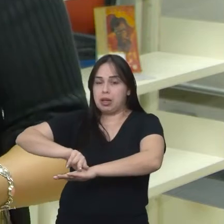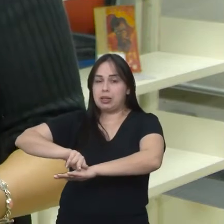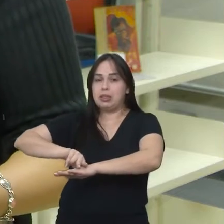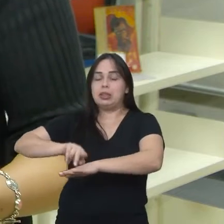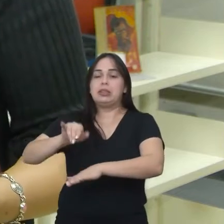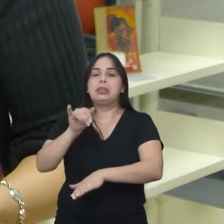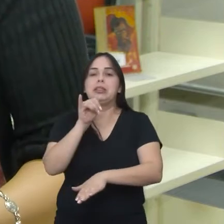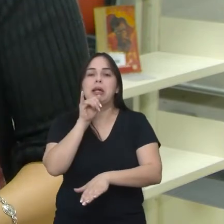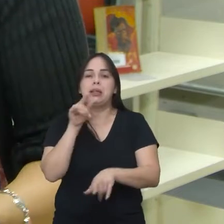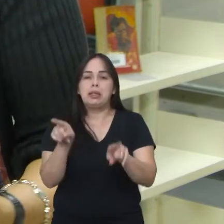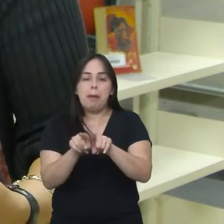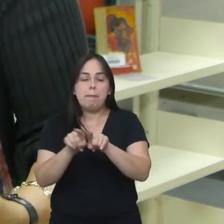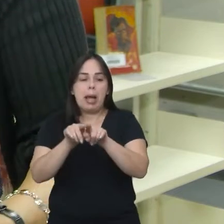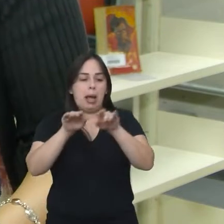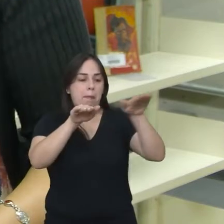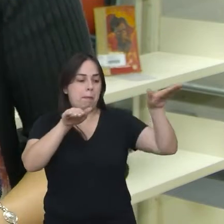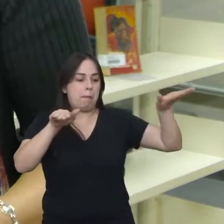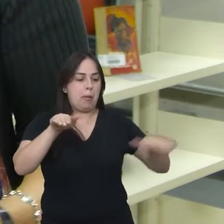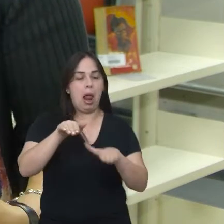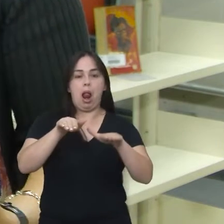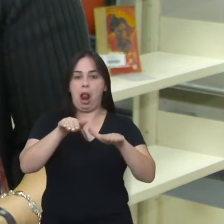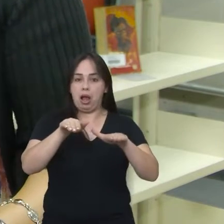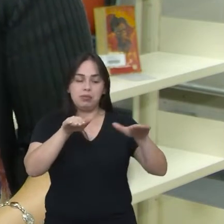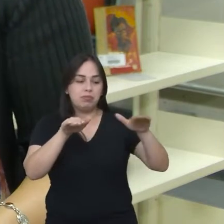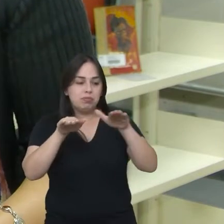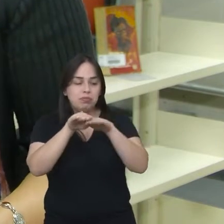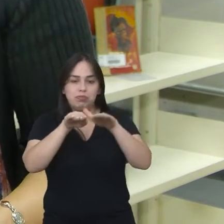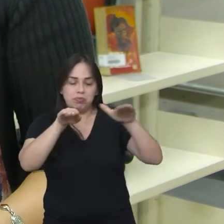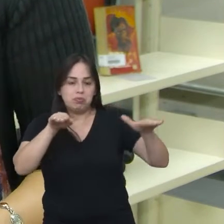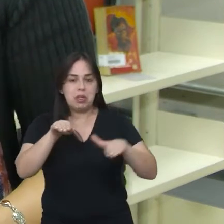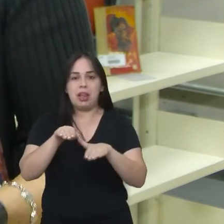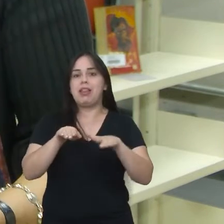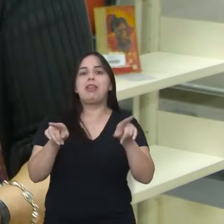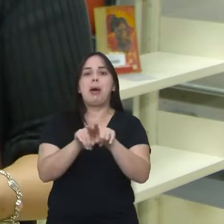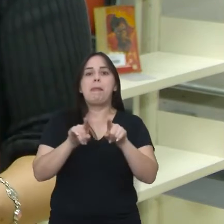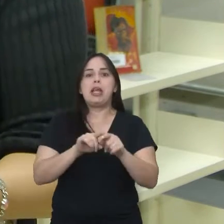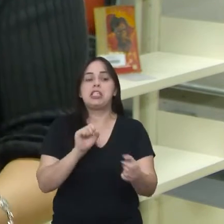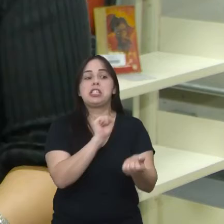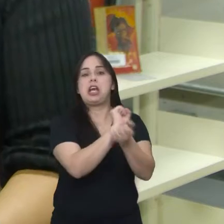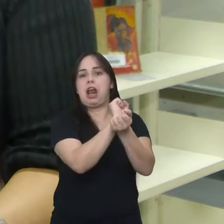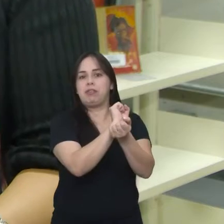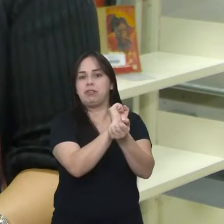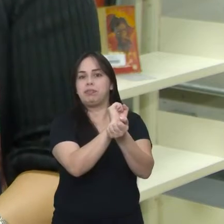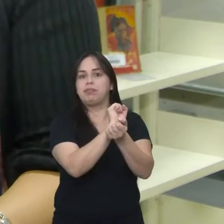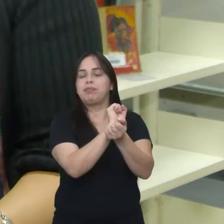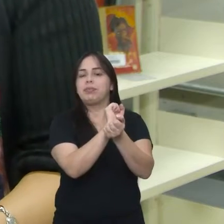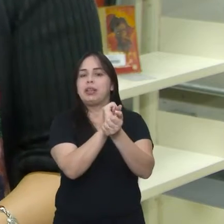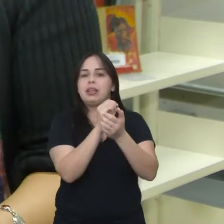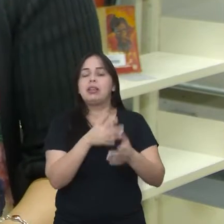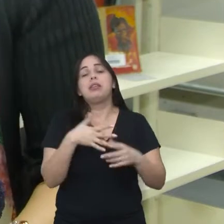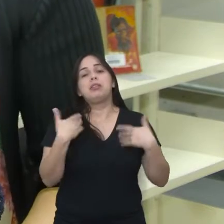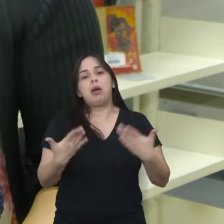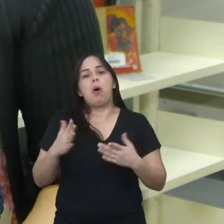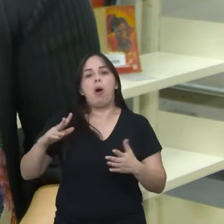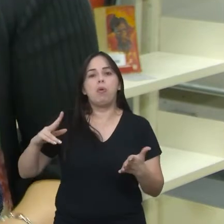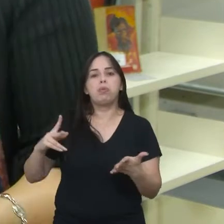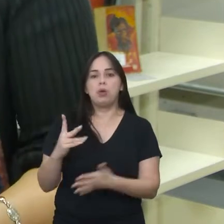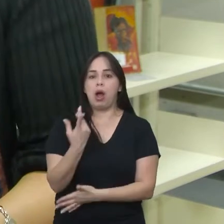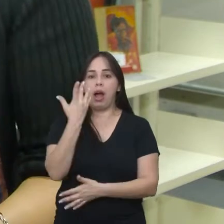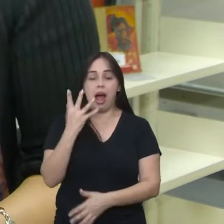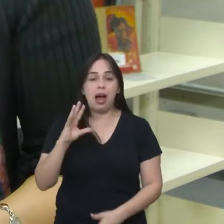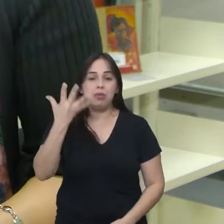seja, a desqualificação de população escravizada, né? Evidentemente, essas pessoas elas vão estar